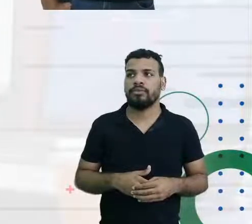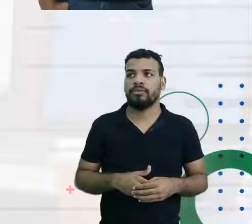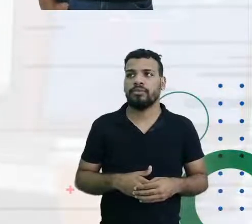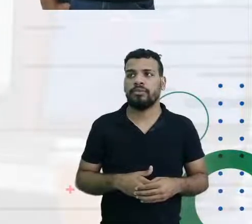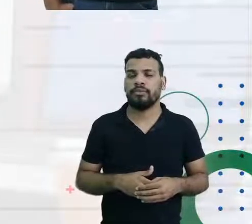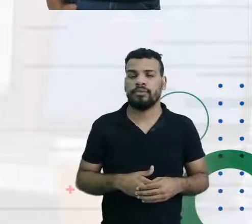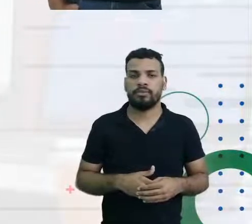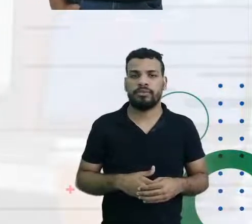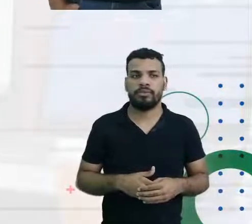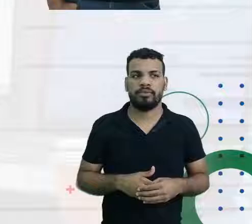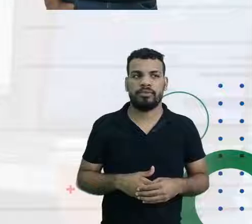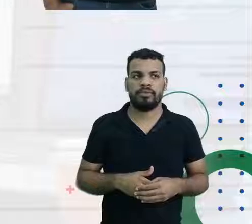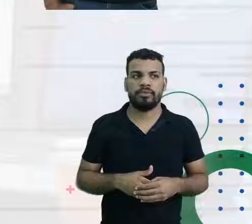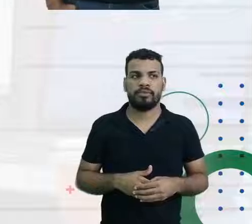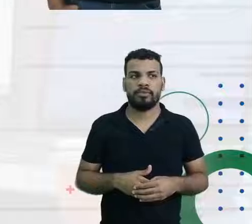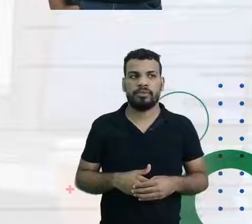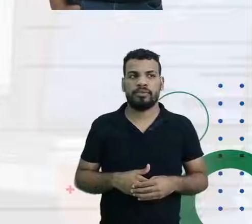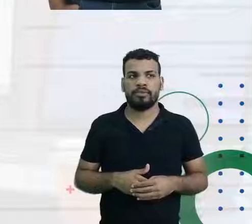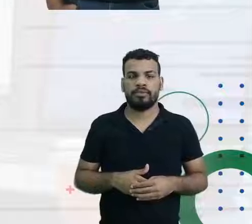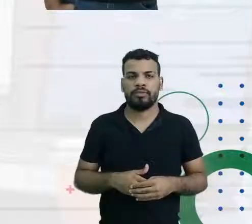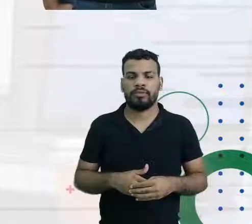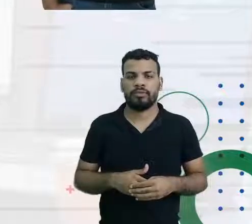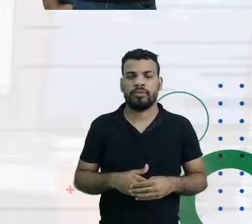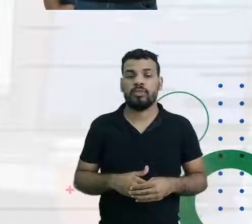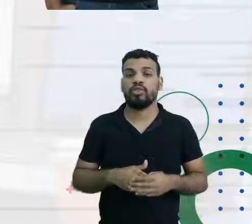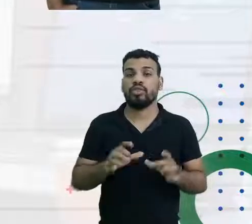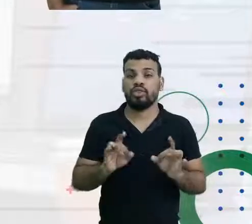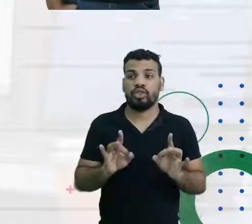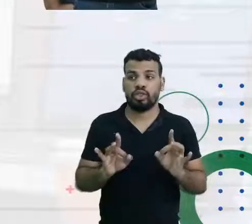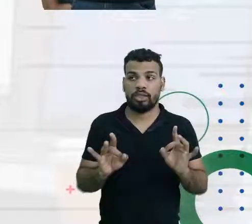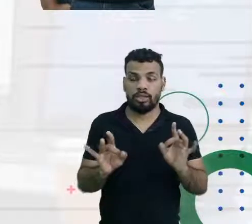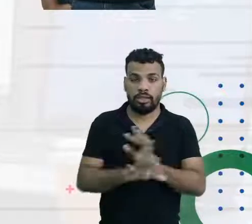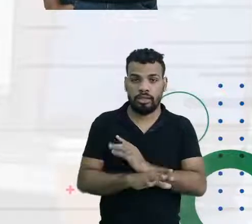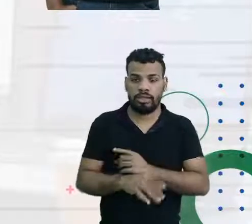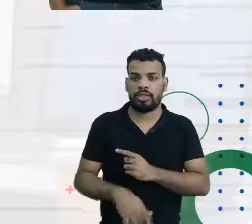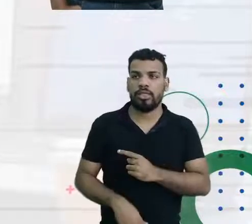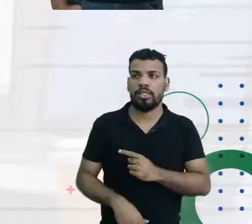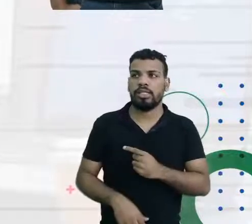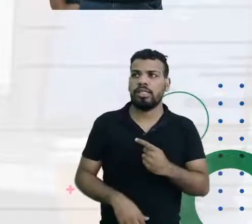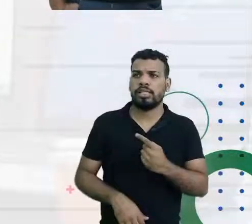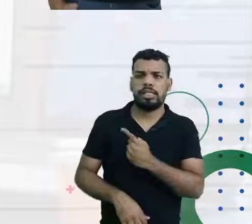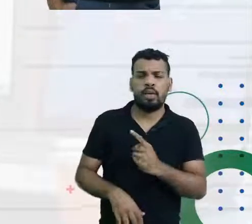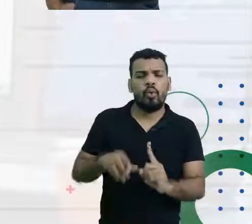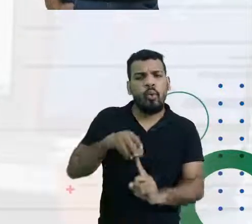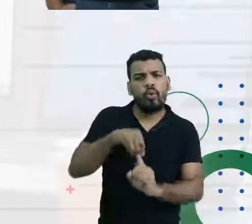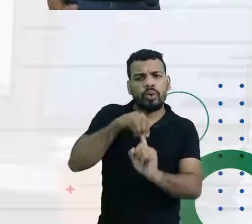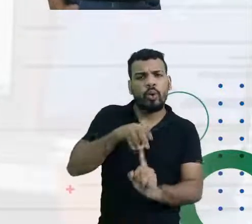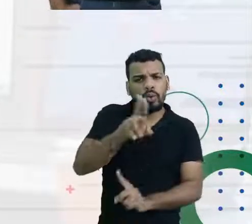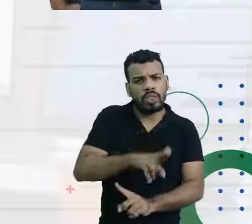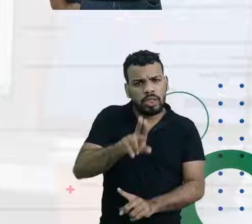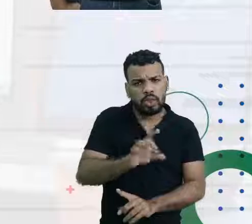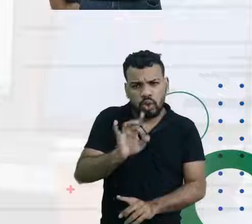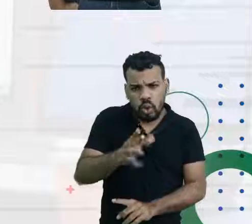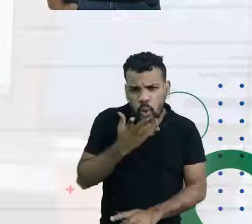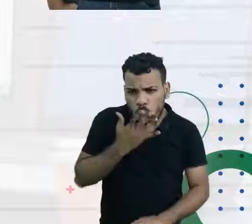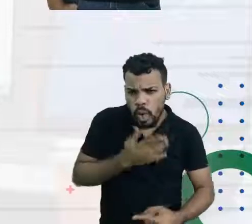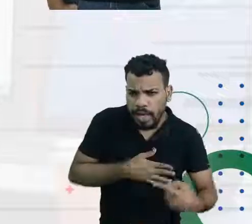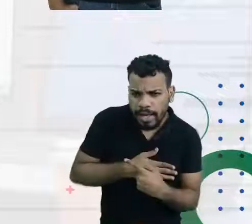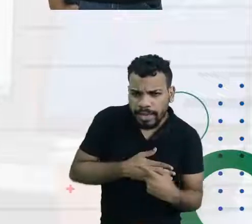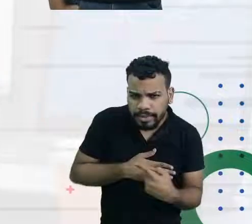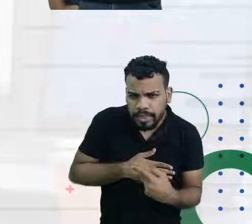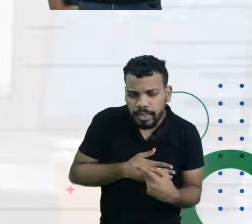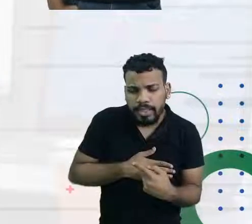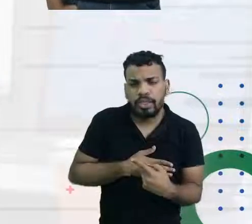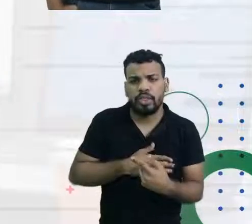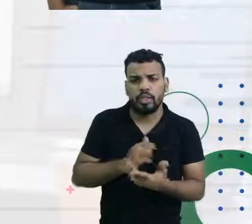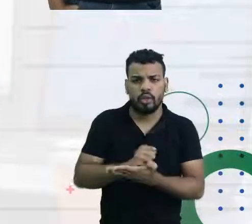Bom, só para terminar aqui, eu queria dizer que não são essas as únicas utilizações das cores dentro de